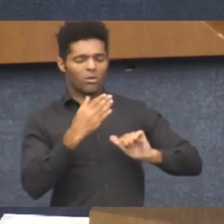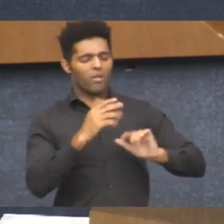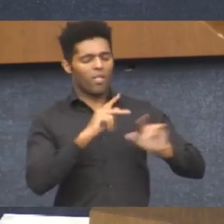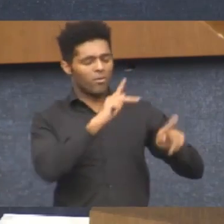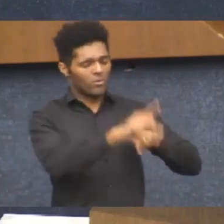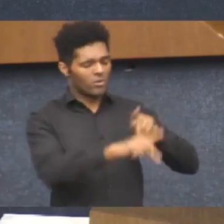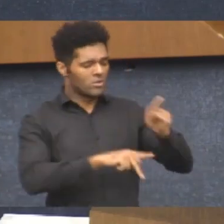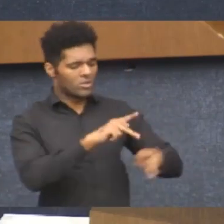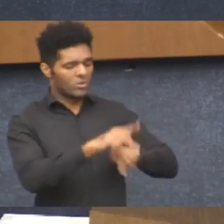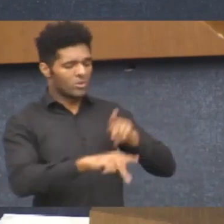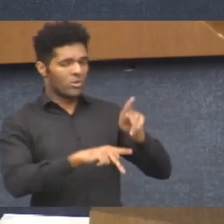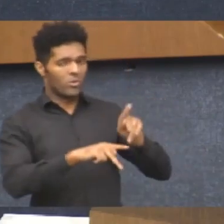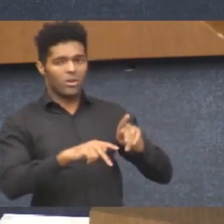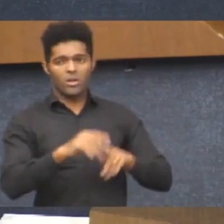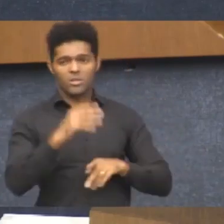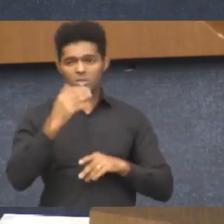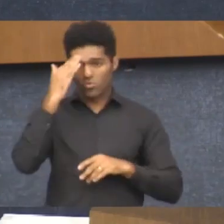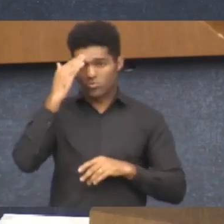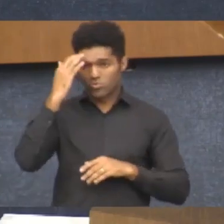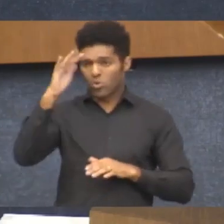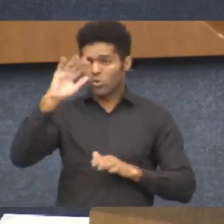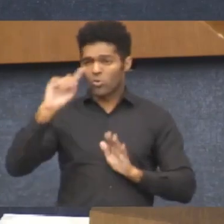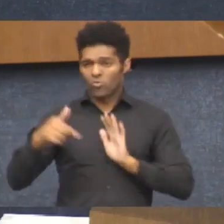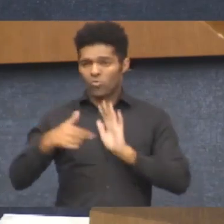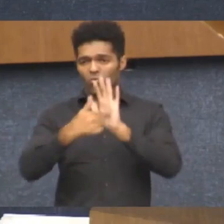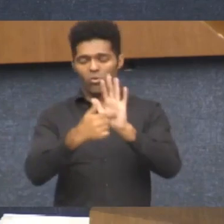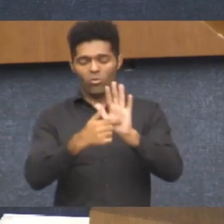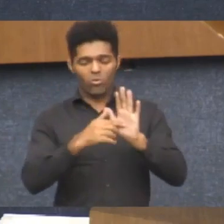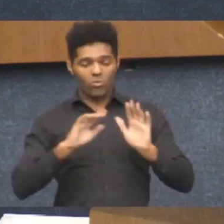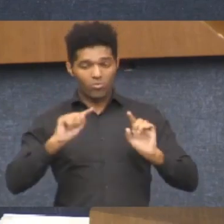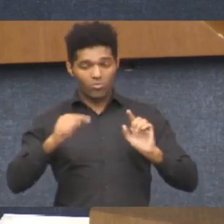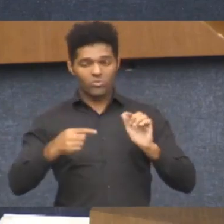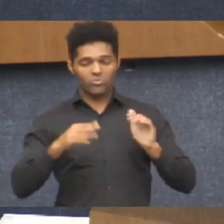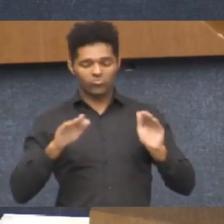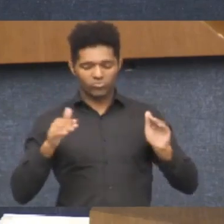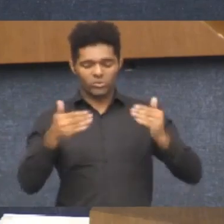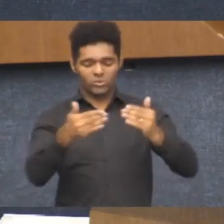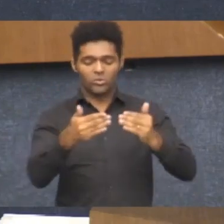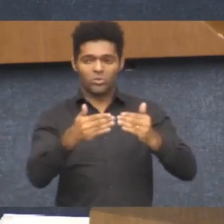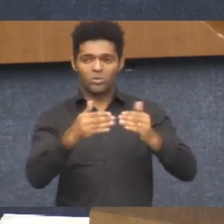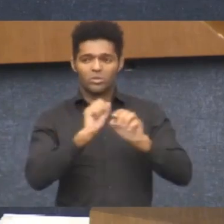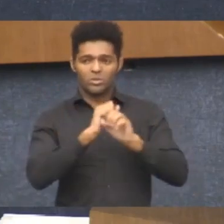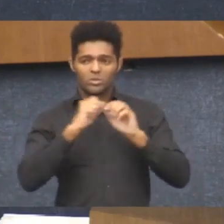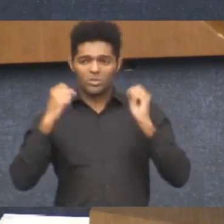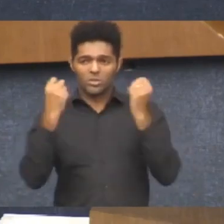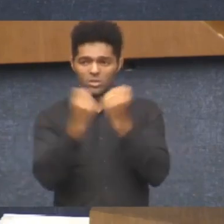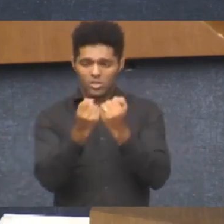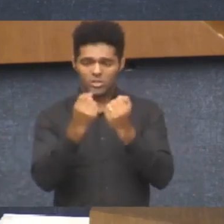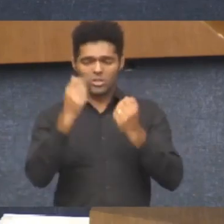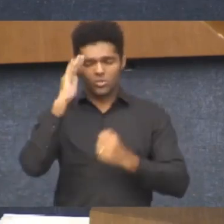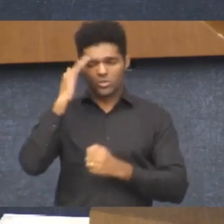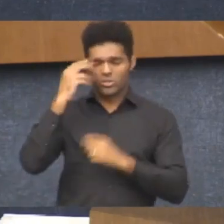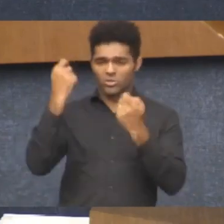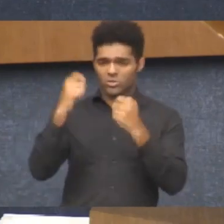A gente entende que a gente precisa estar junto das discussões